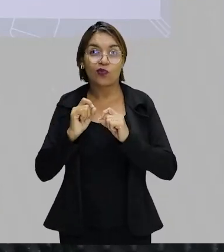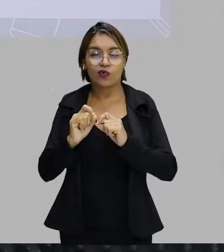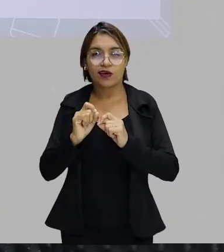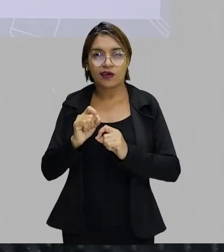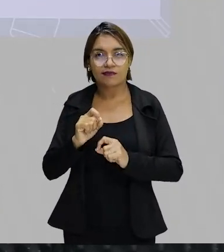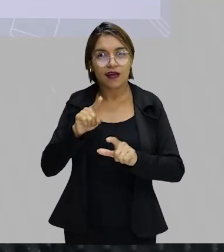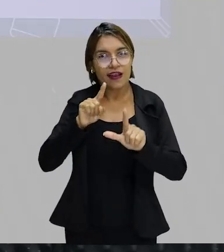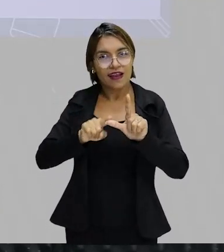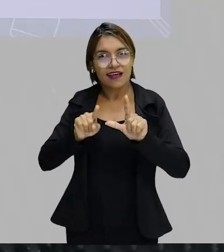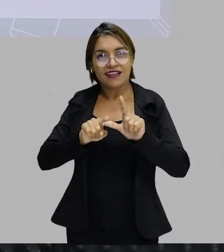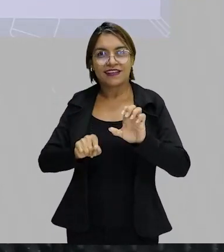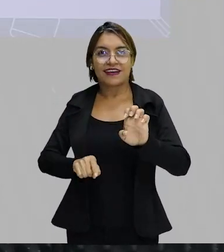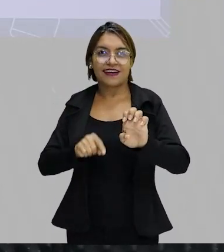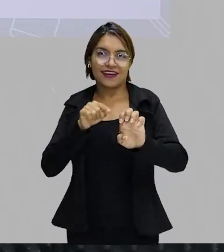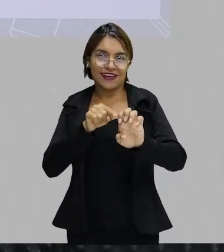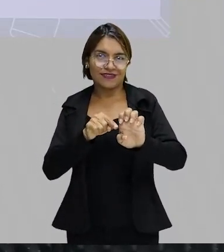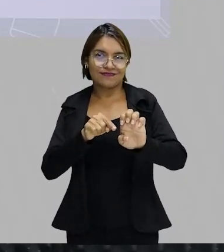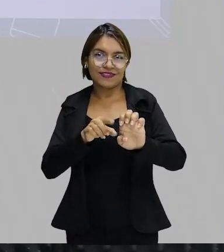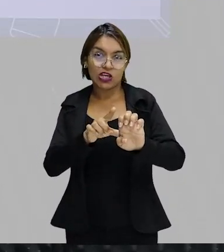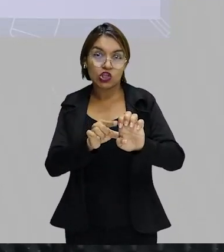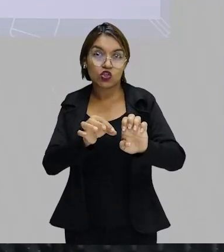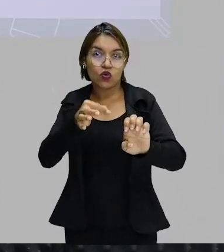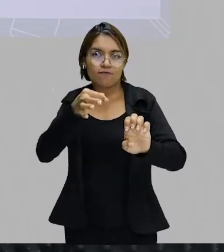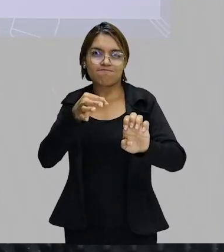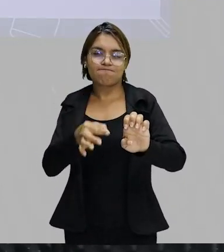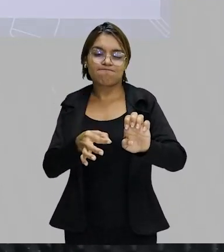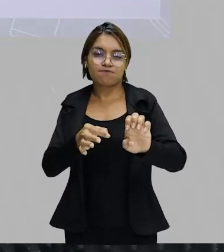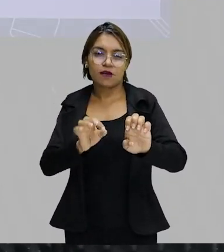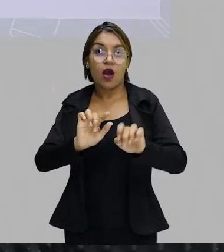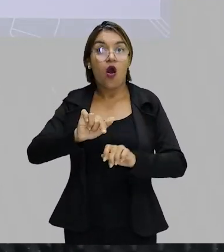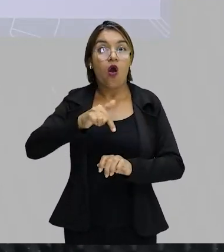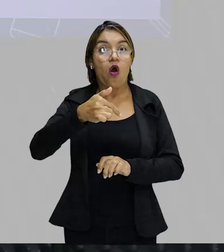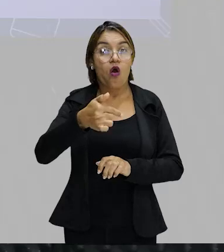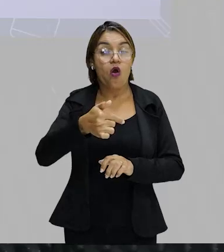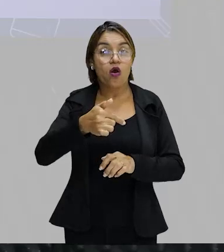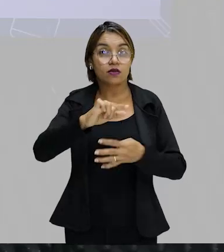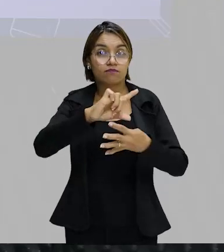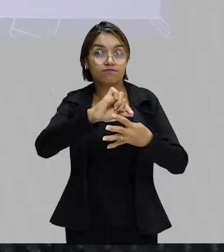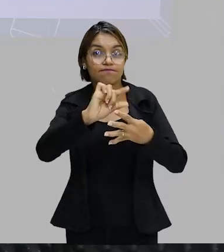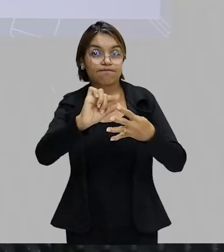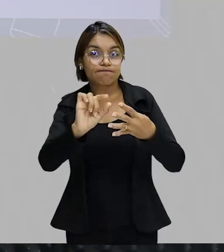para você a letra E. Perceba que as outras alternativas elas